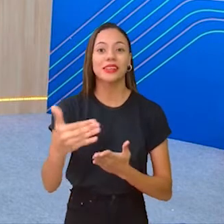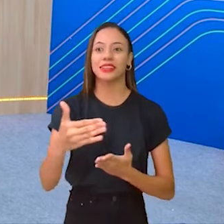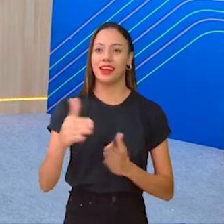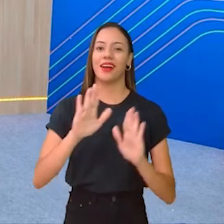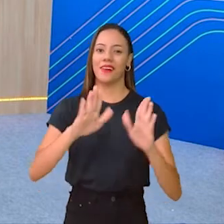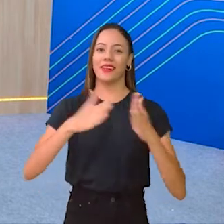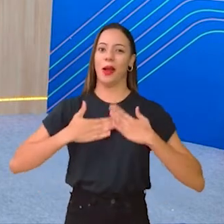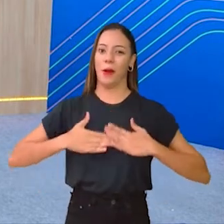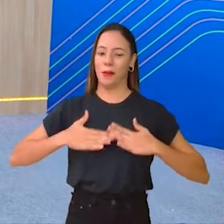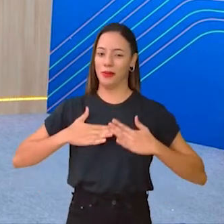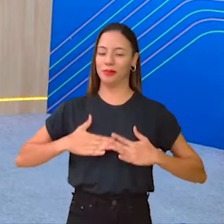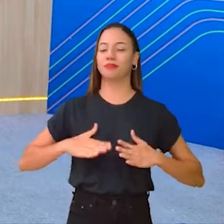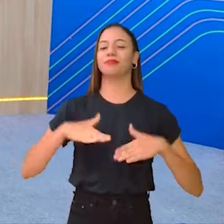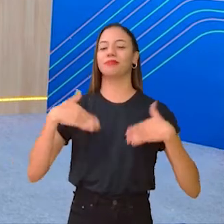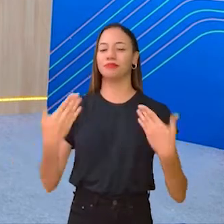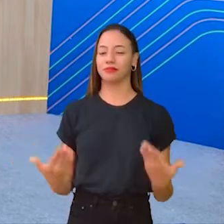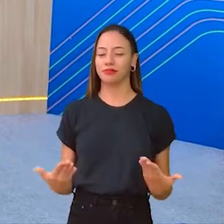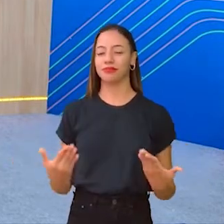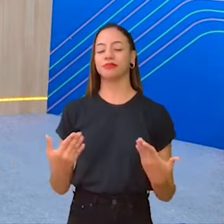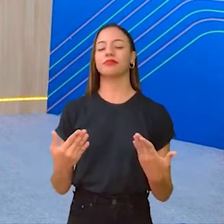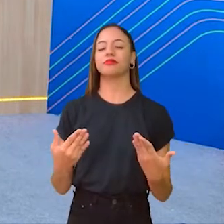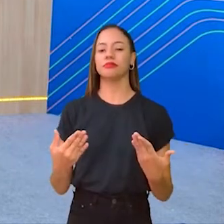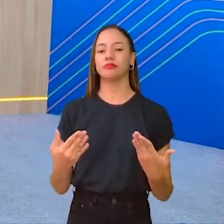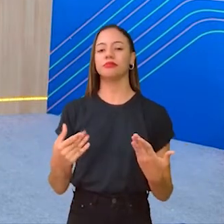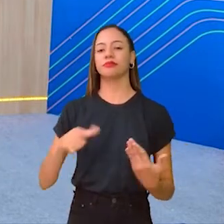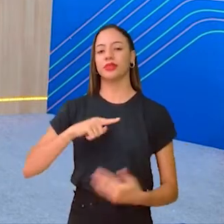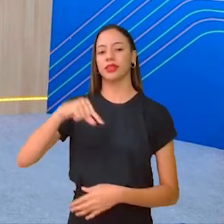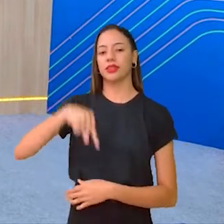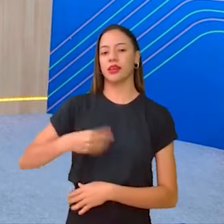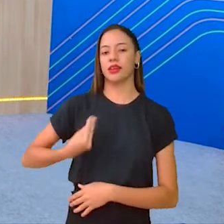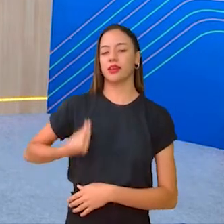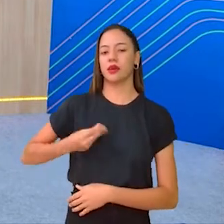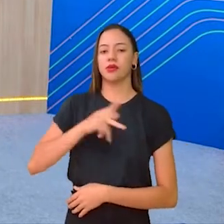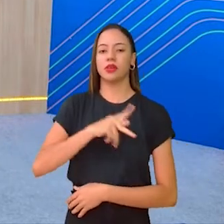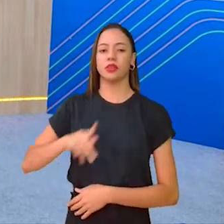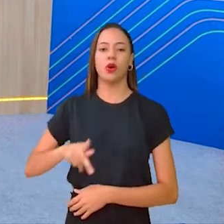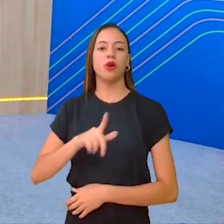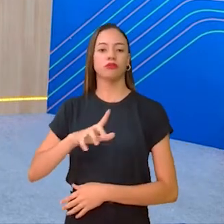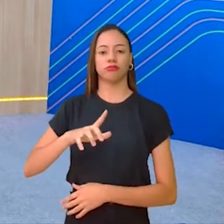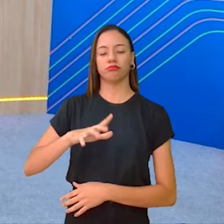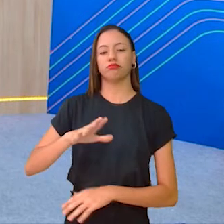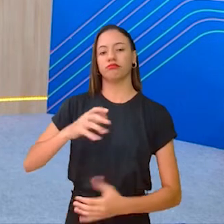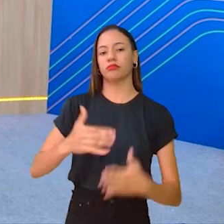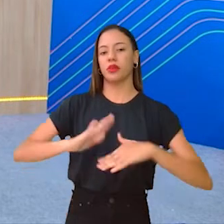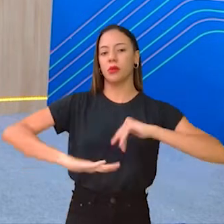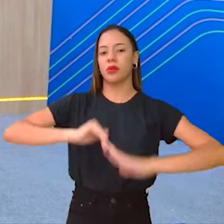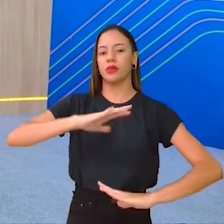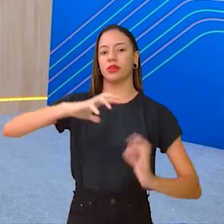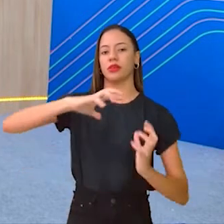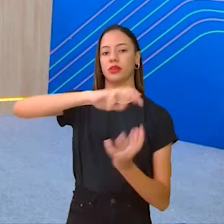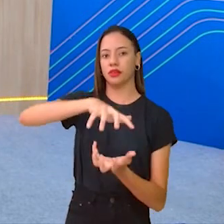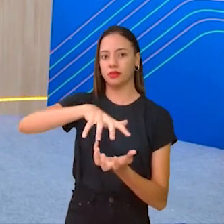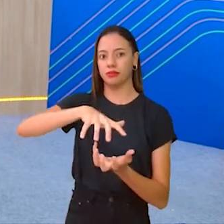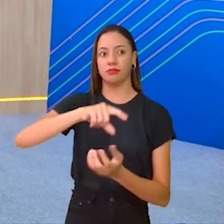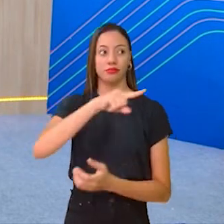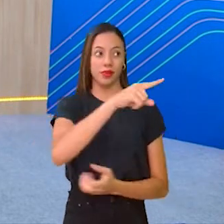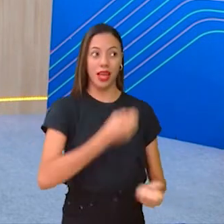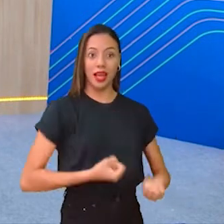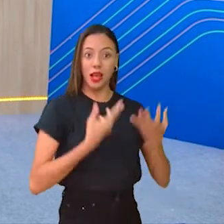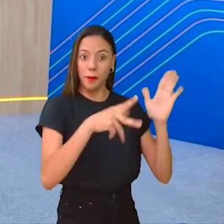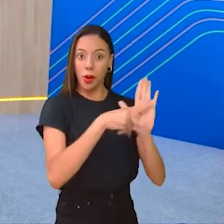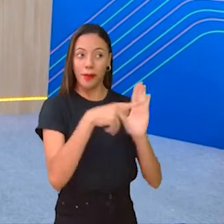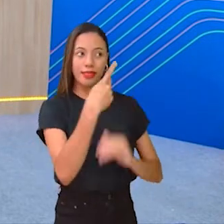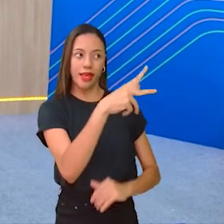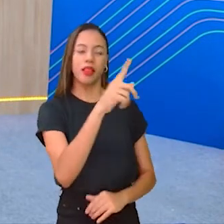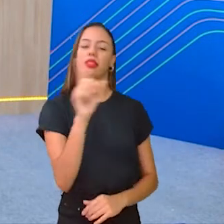porquê, vejam só, viu? Então, a gente tem um professor aqui, geógrafo, que também é poeta, e aí ele trouxe uma poesia que não é dele, mas ele narrou,